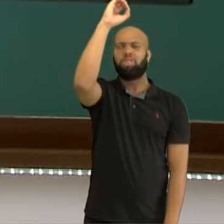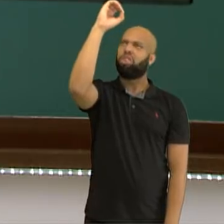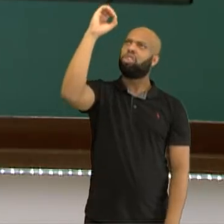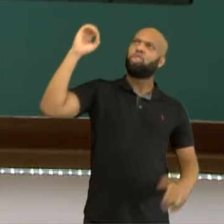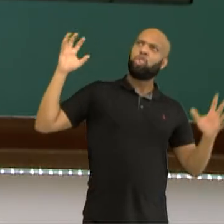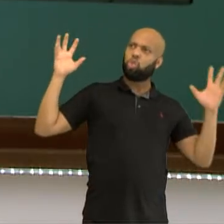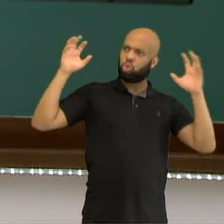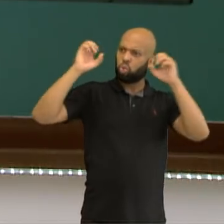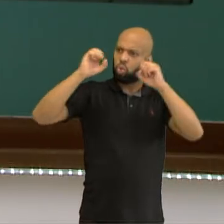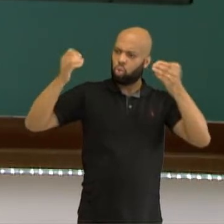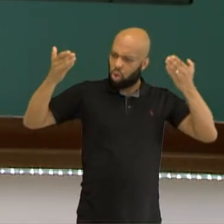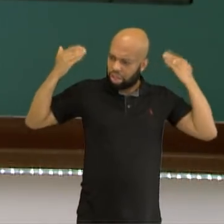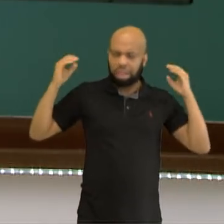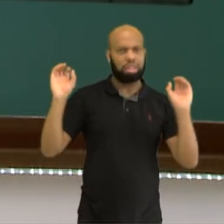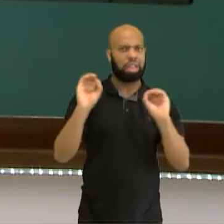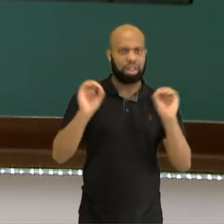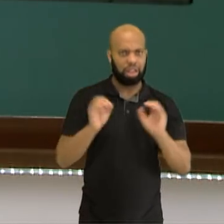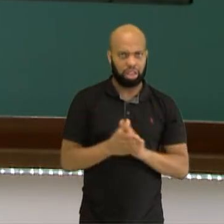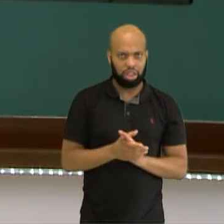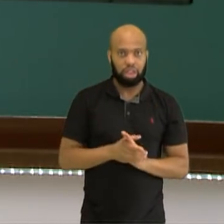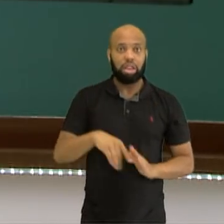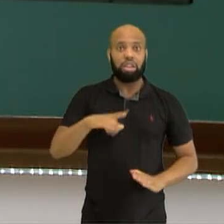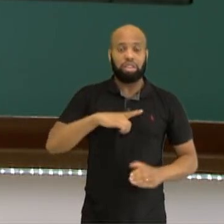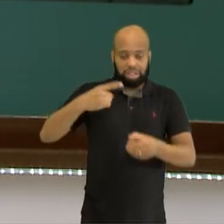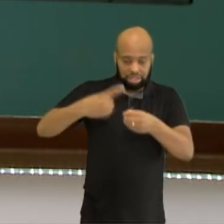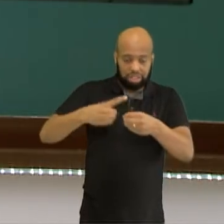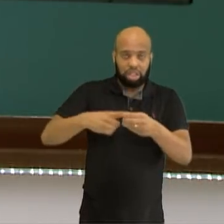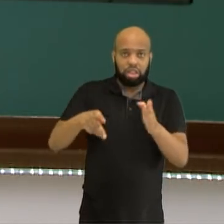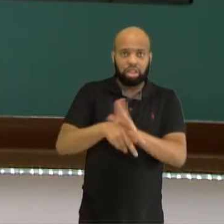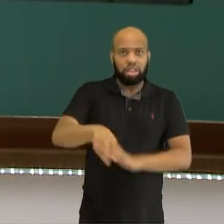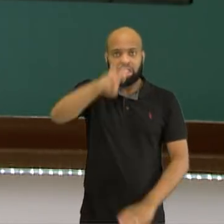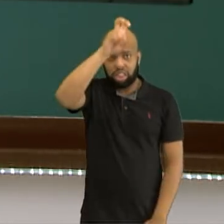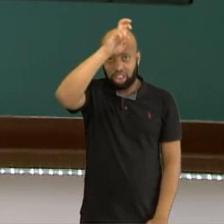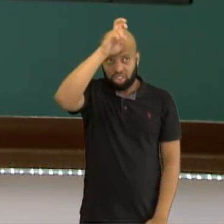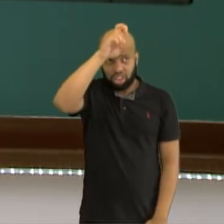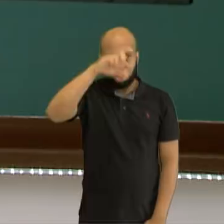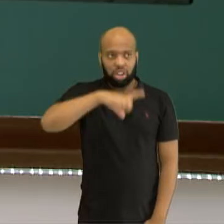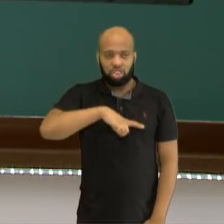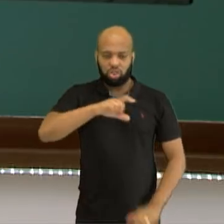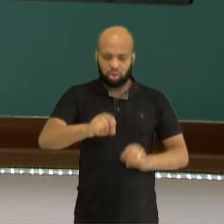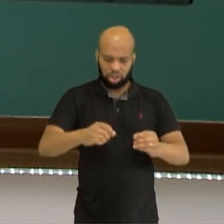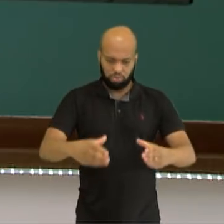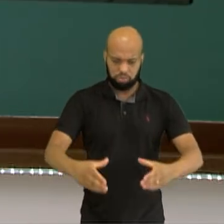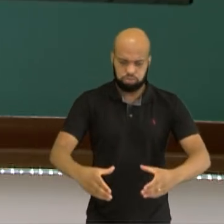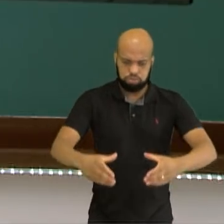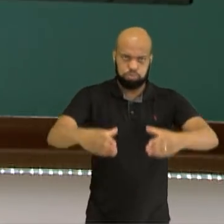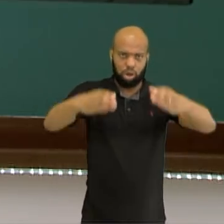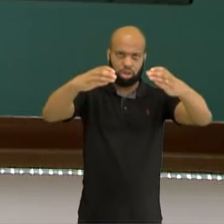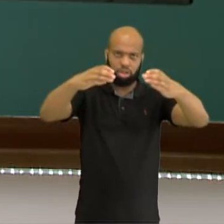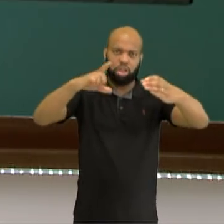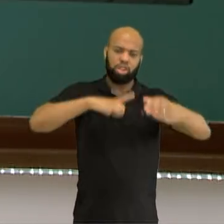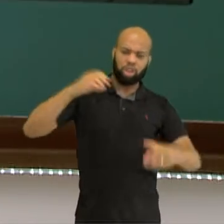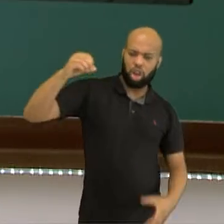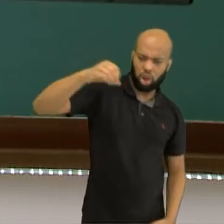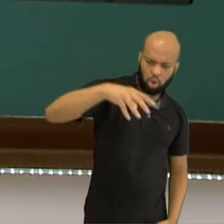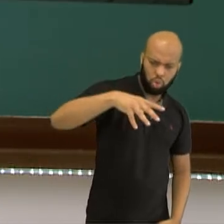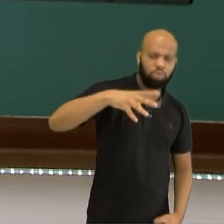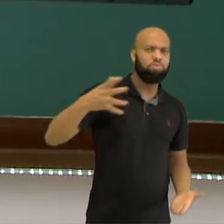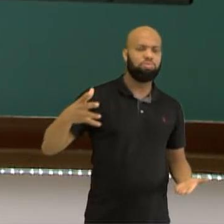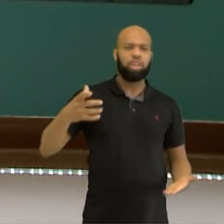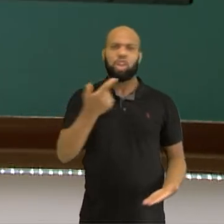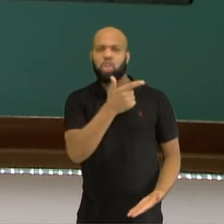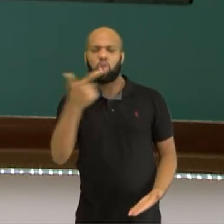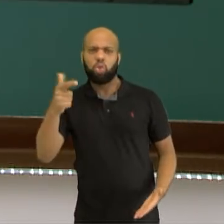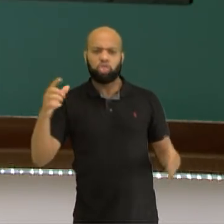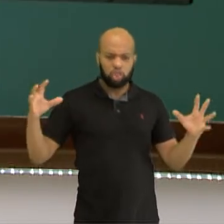que numa cidade lá no Egito, a luz do Sol ficava sobre um poço e não fazia sombra. Porém, ele vivia na